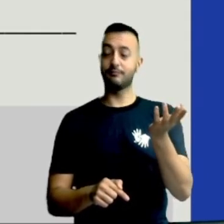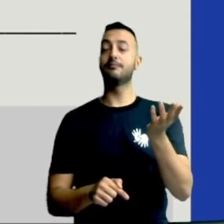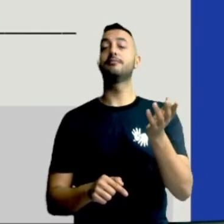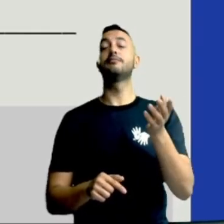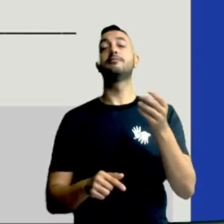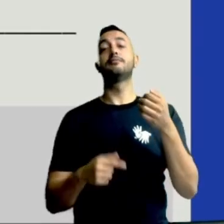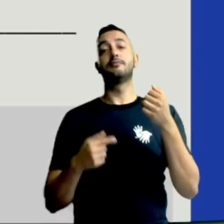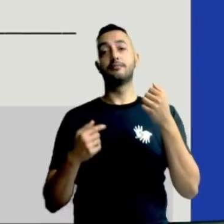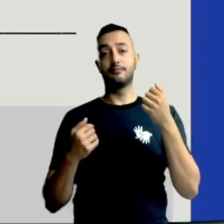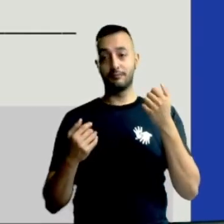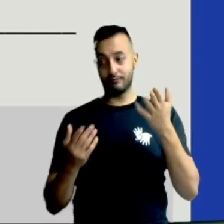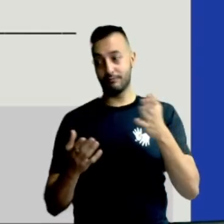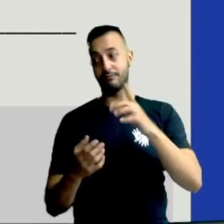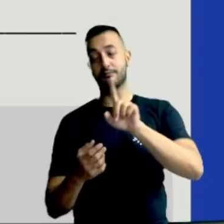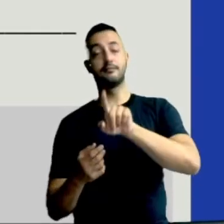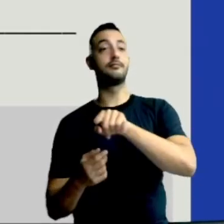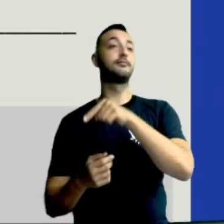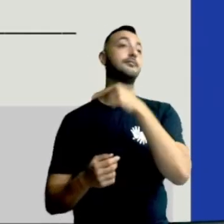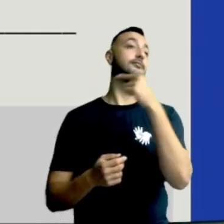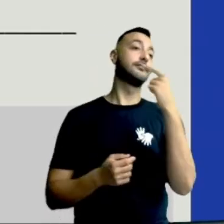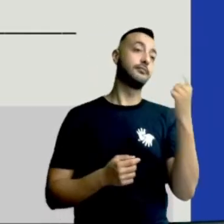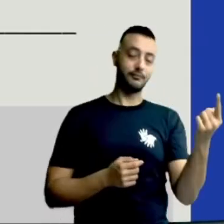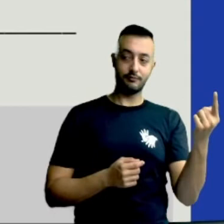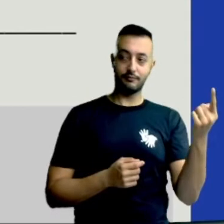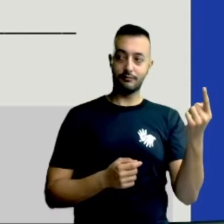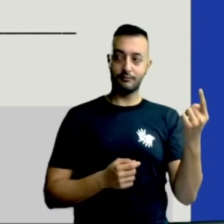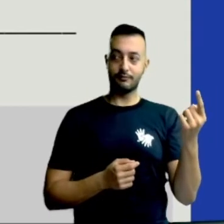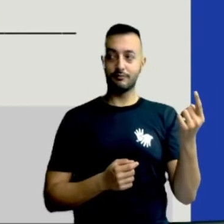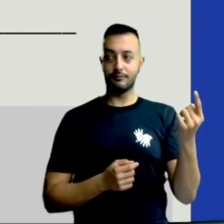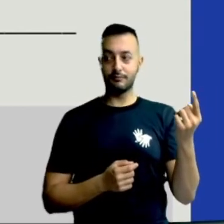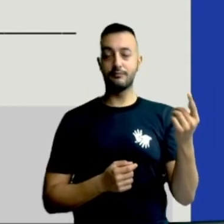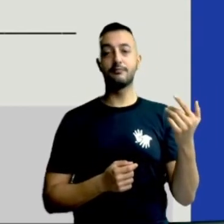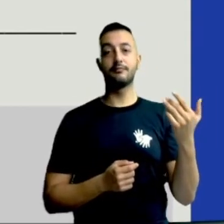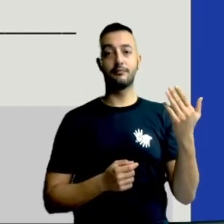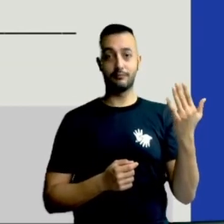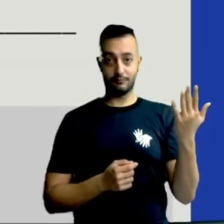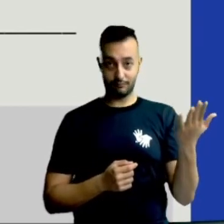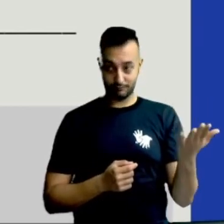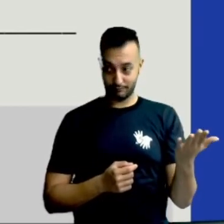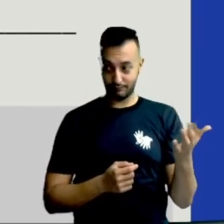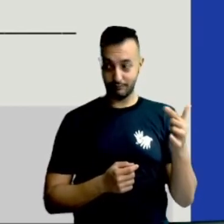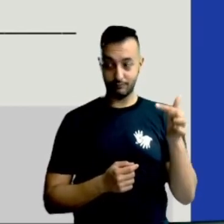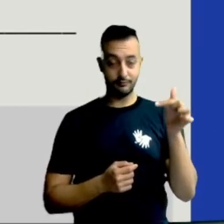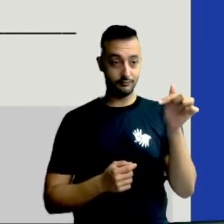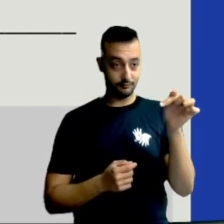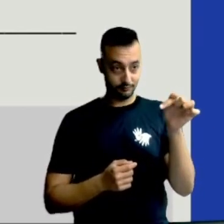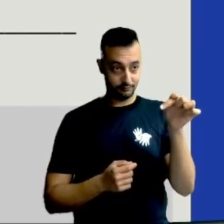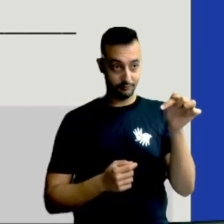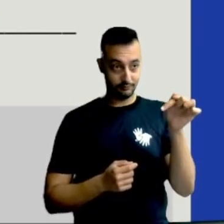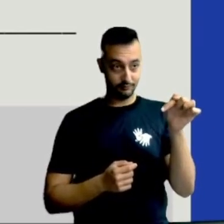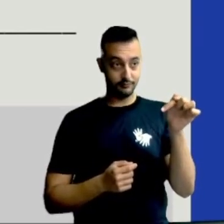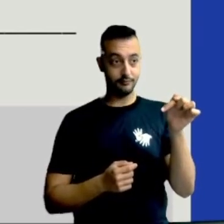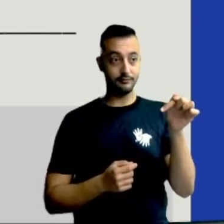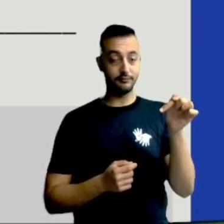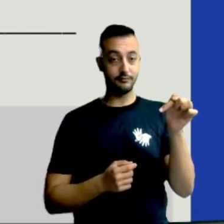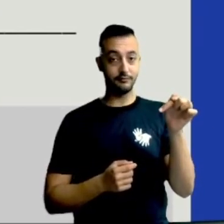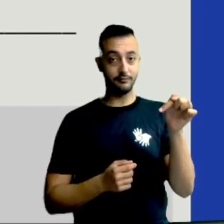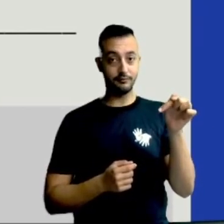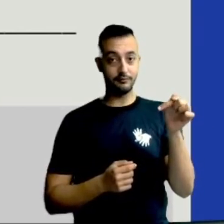na casa da centena pedir emprestado. Então, onde era 7, vai